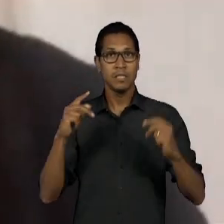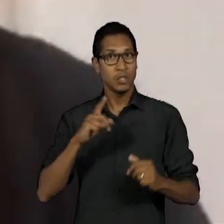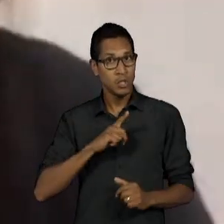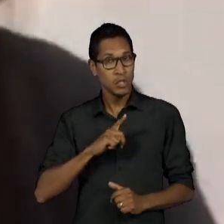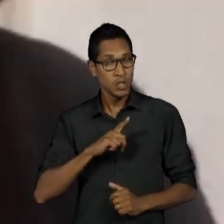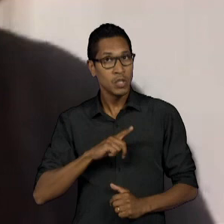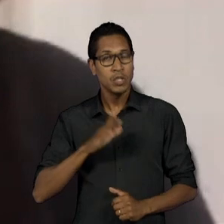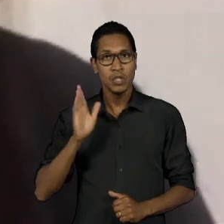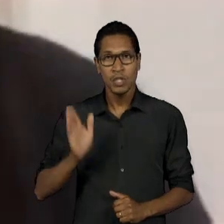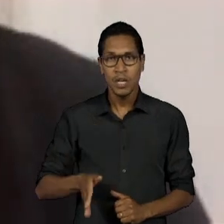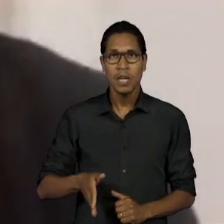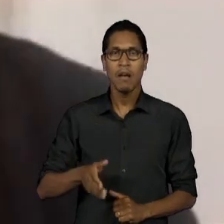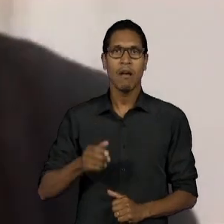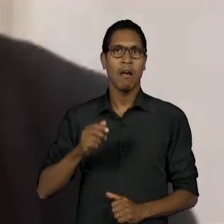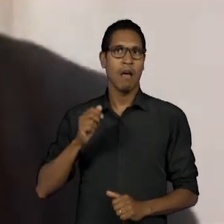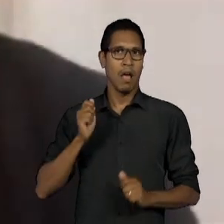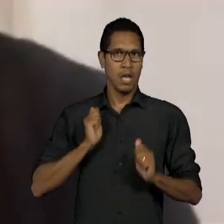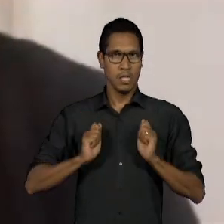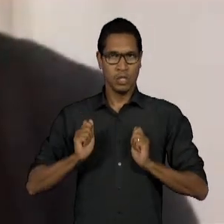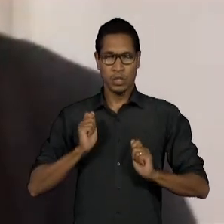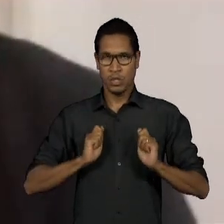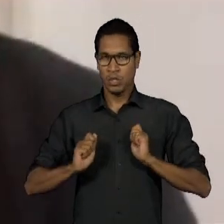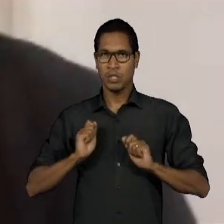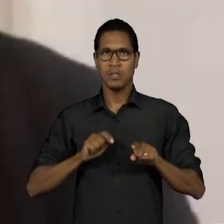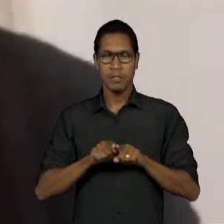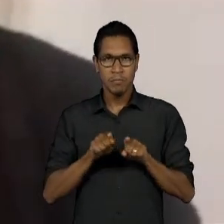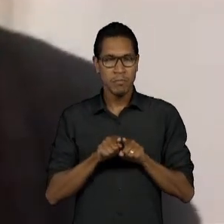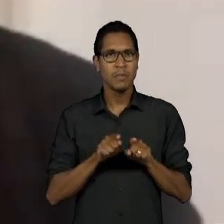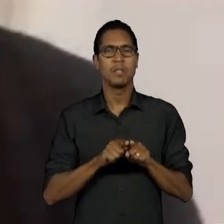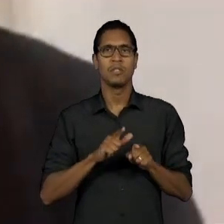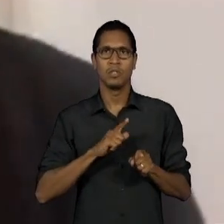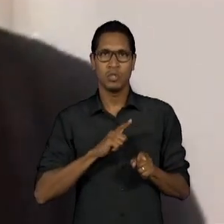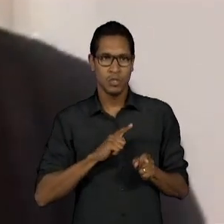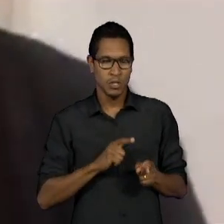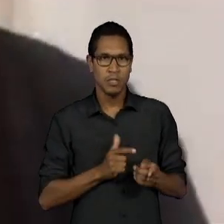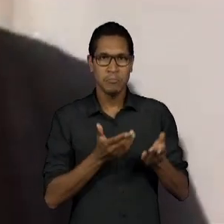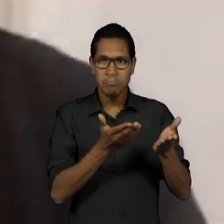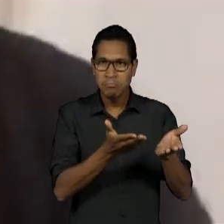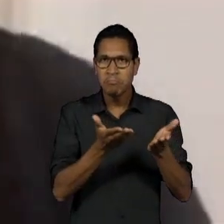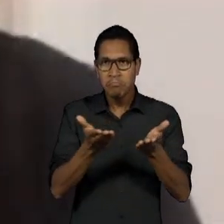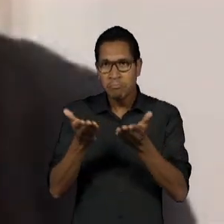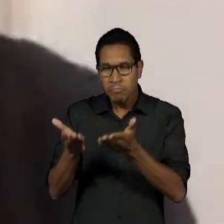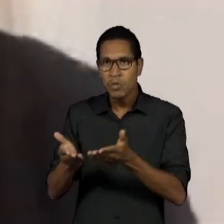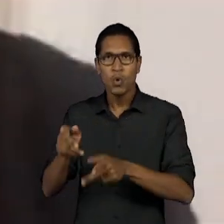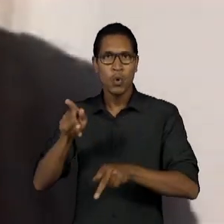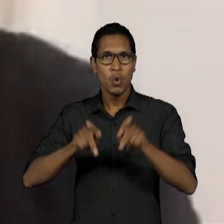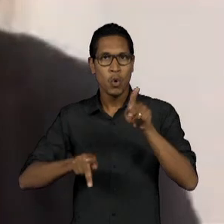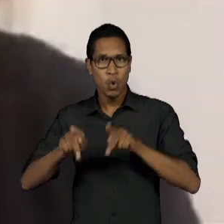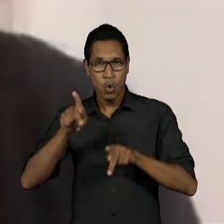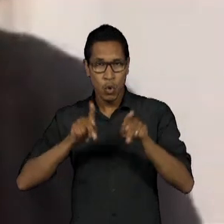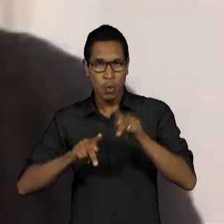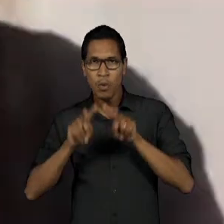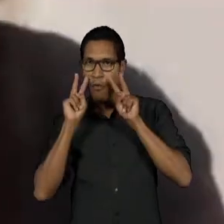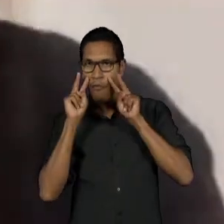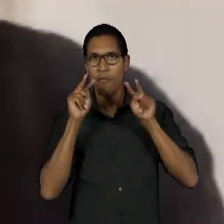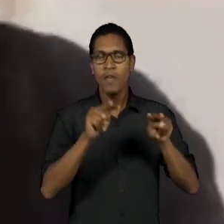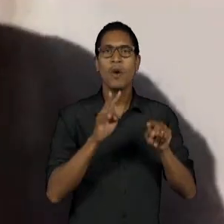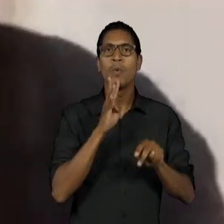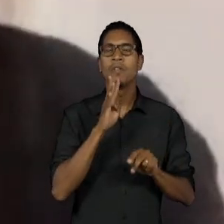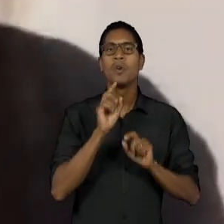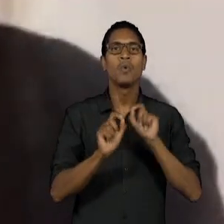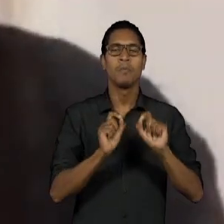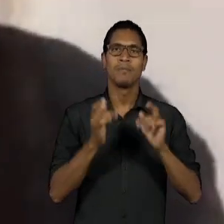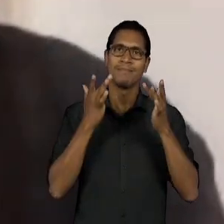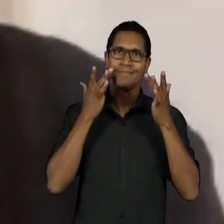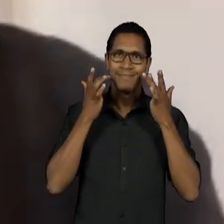artistas recebiam a procura, a busca e o entendimento do público através do teatro. Por